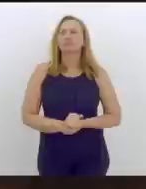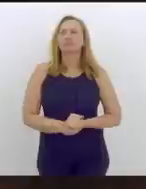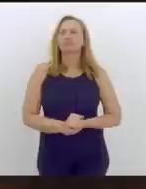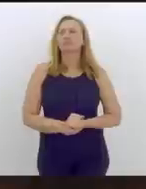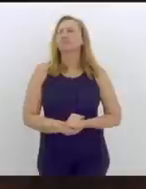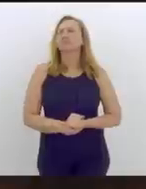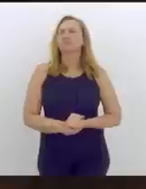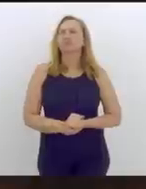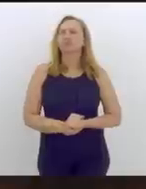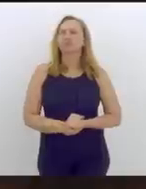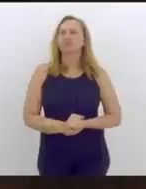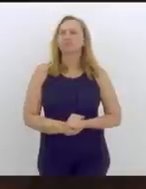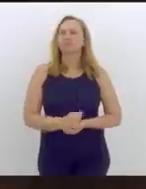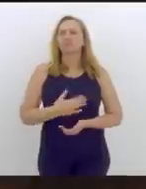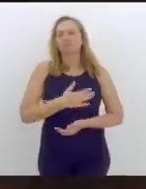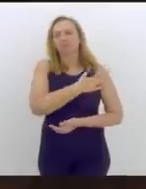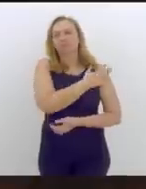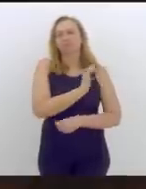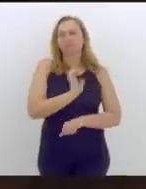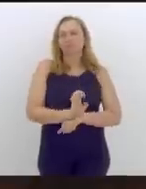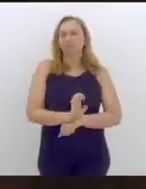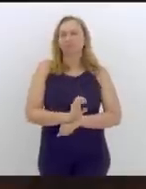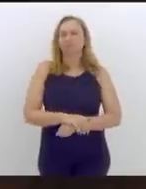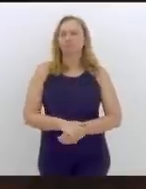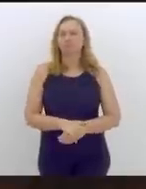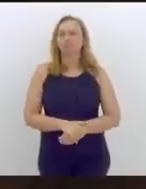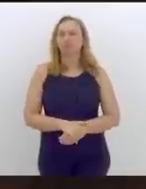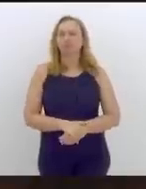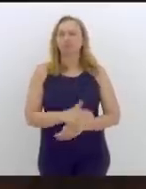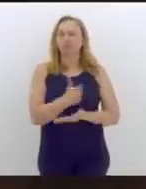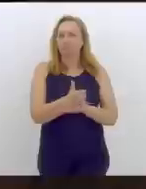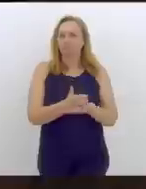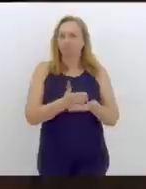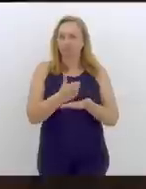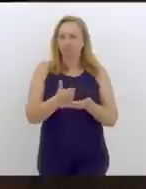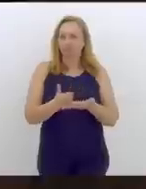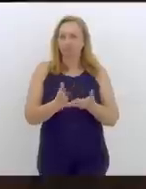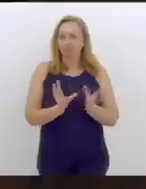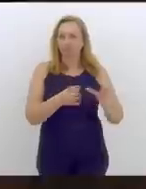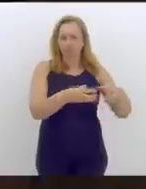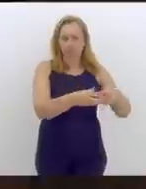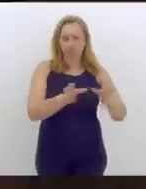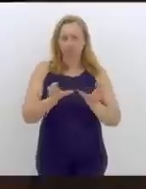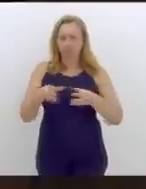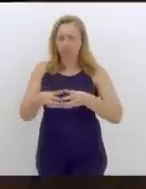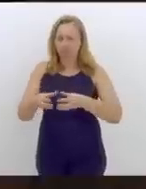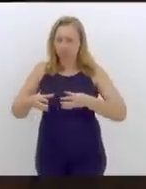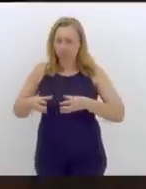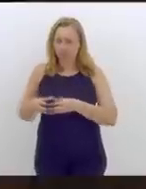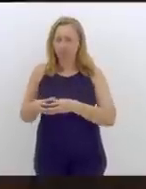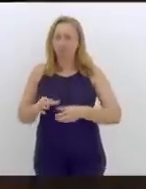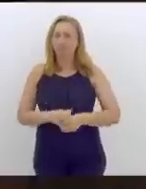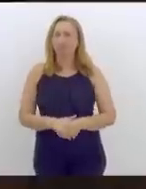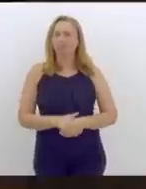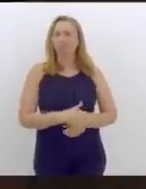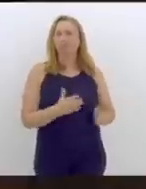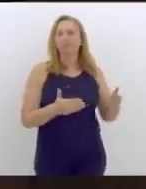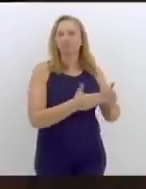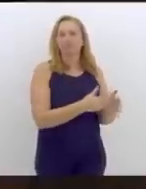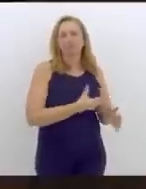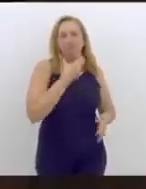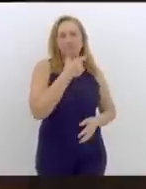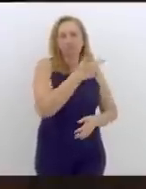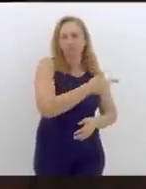os pensionistas militares do Estado Eles foram divididos em três grupos o primeiro grupo até dezembro 2003